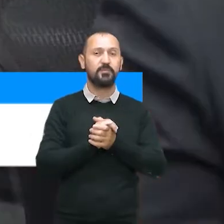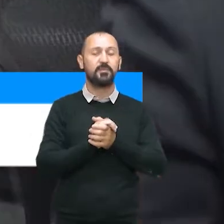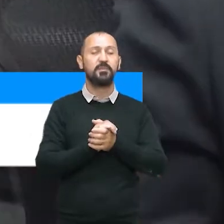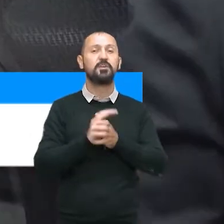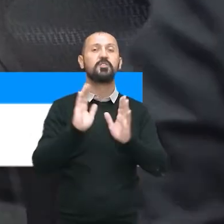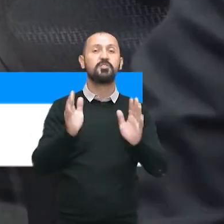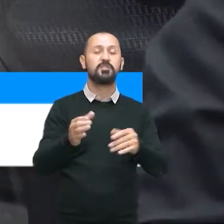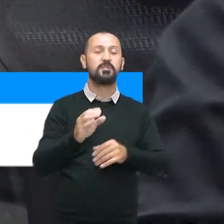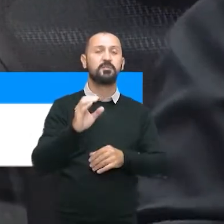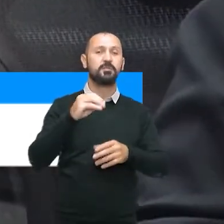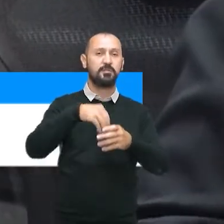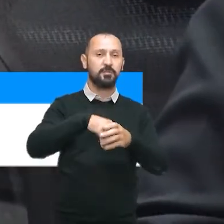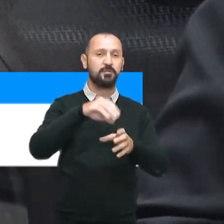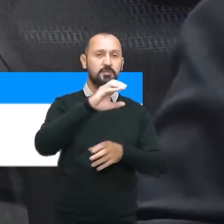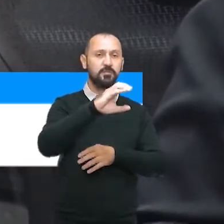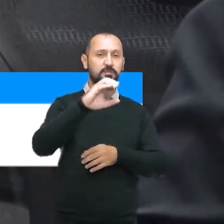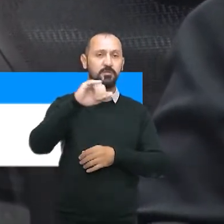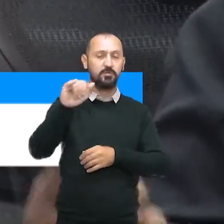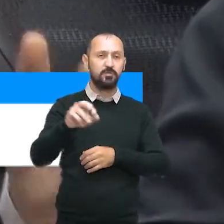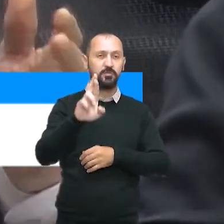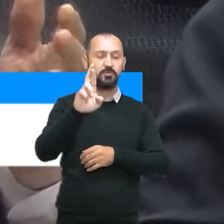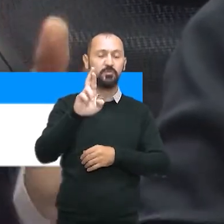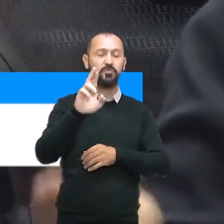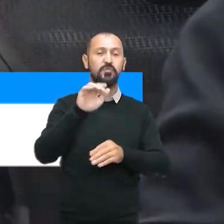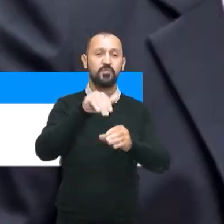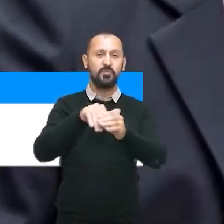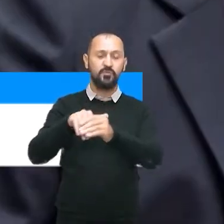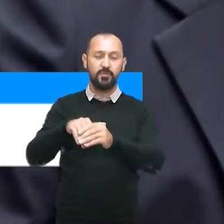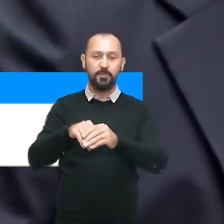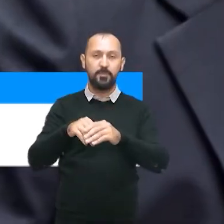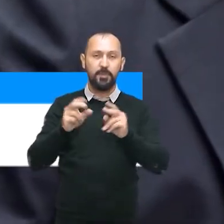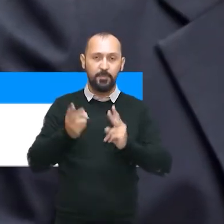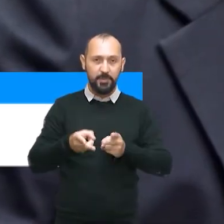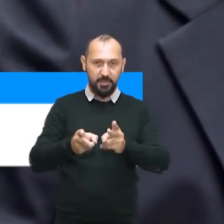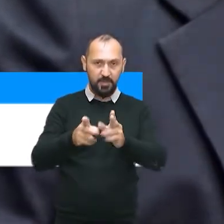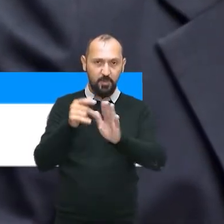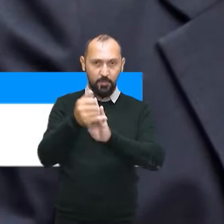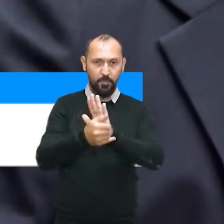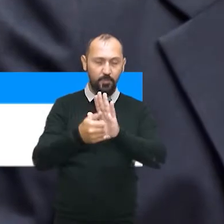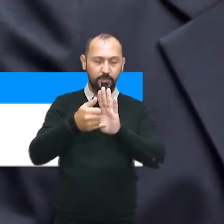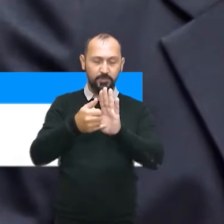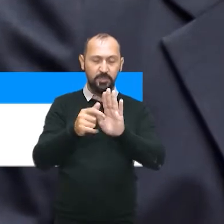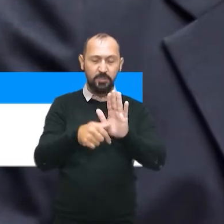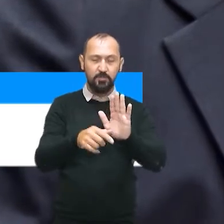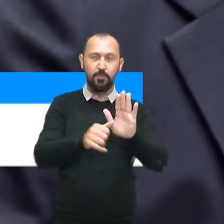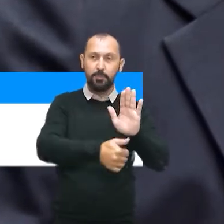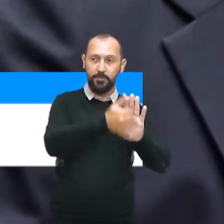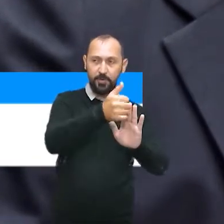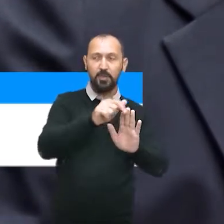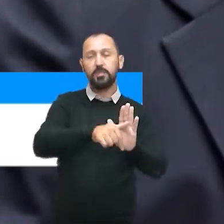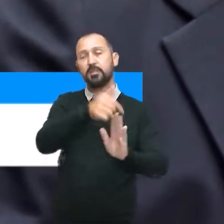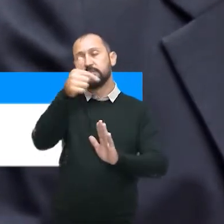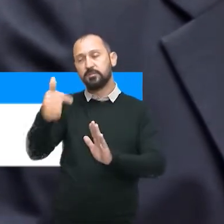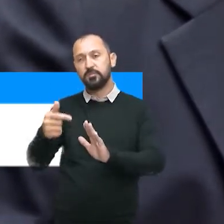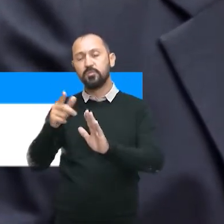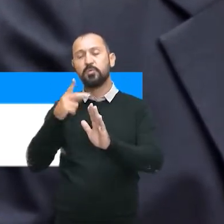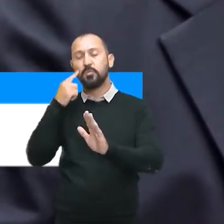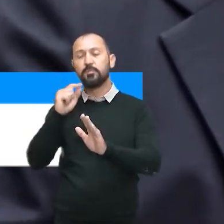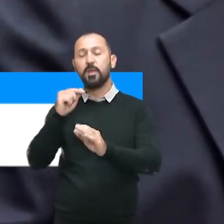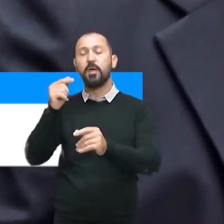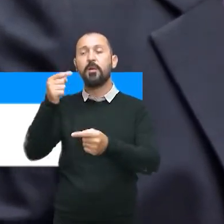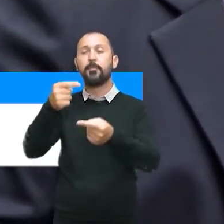inconstitucional. E na CCJ votamos de forma unânime pela manutenção do veto.